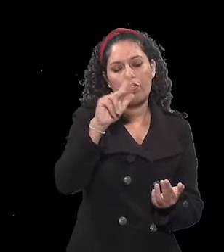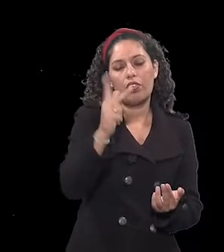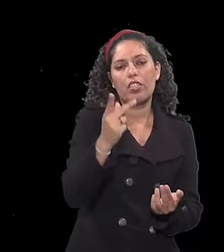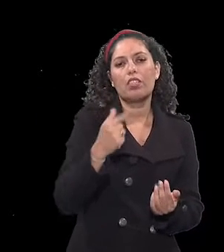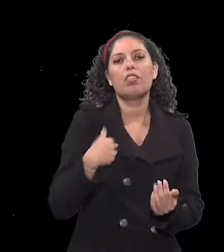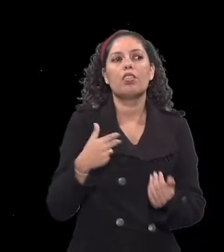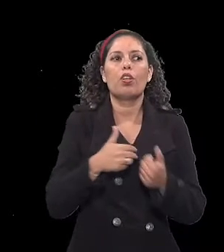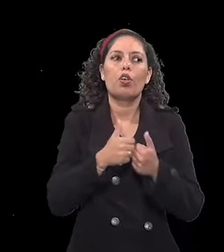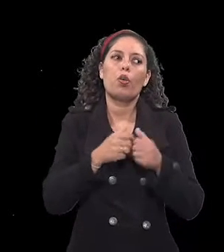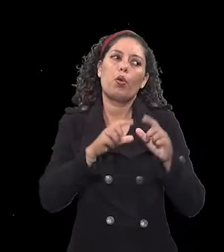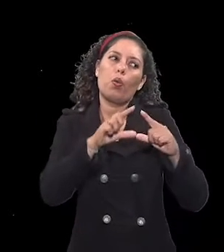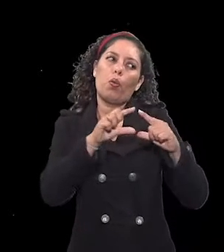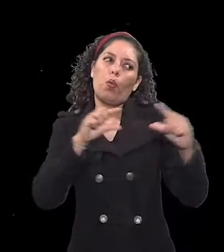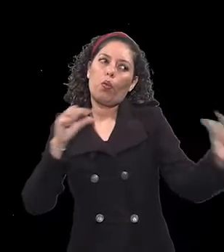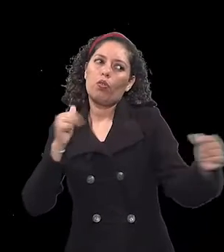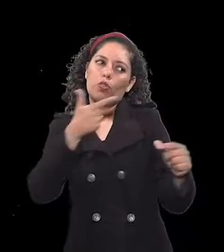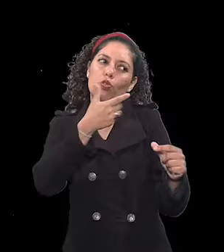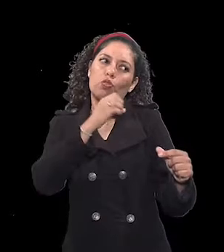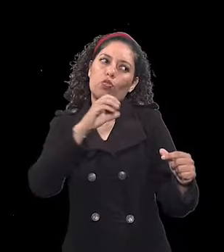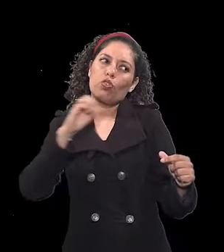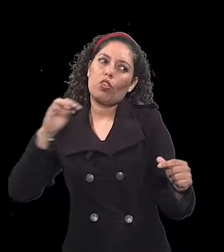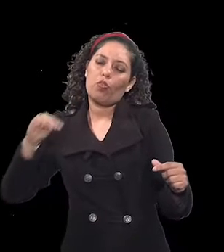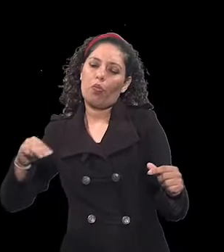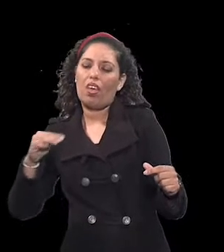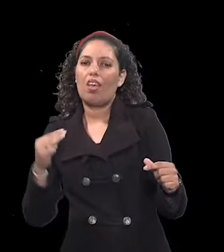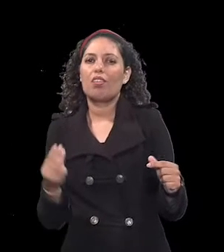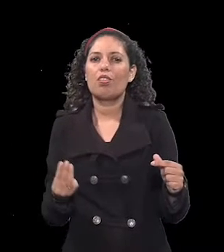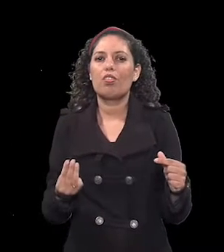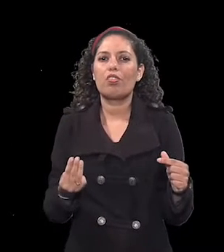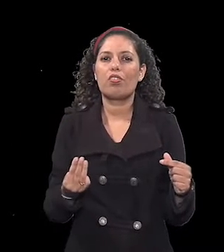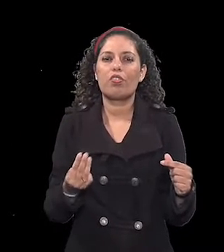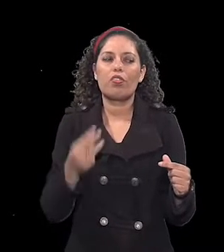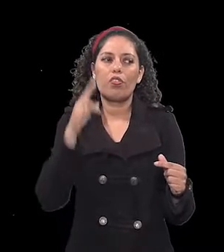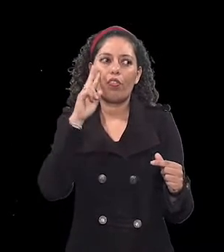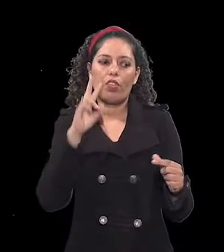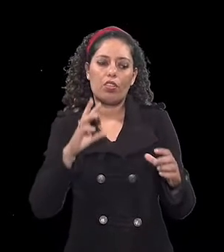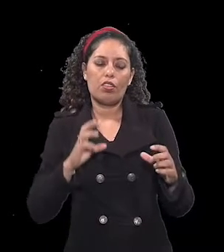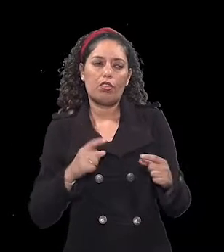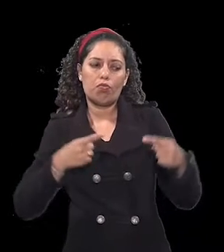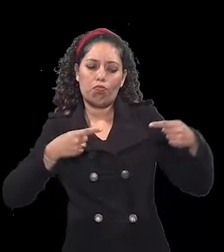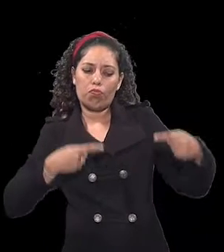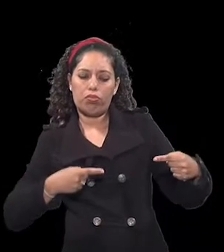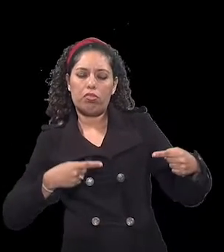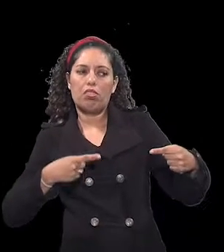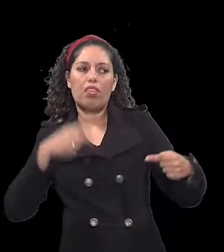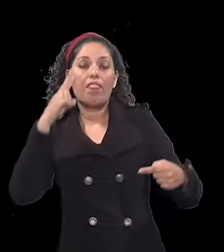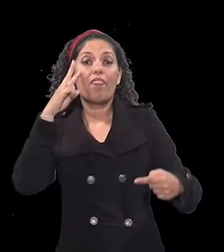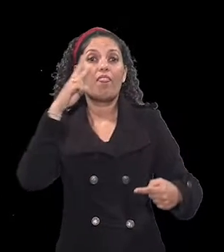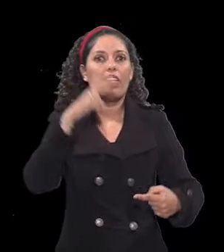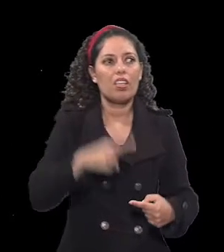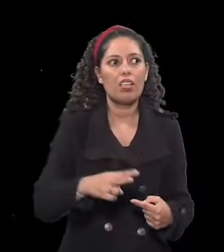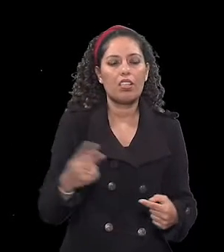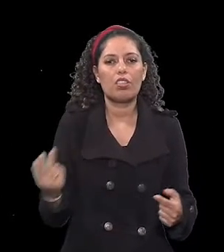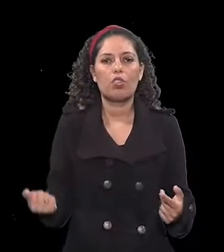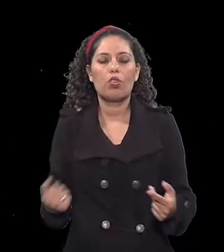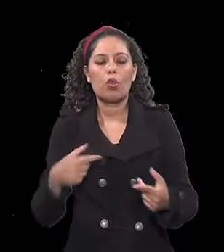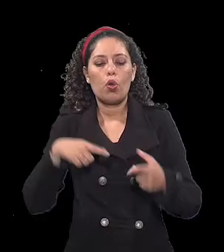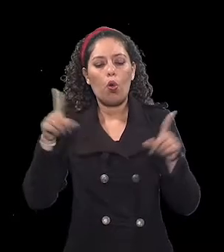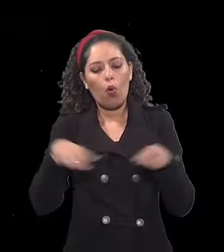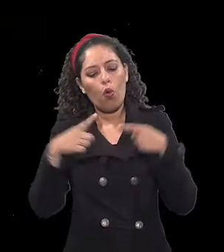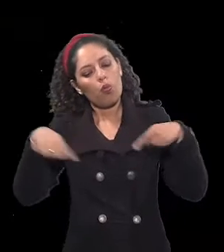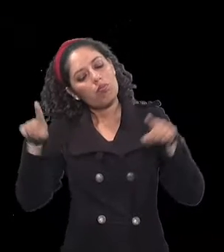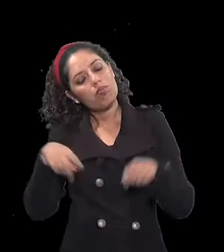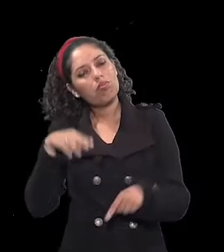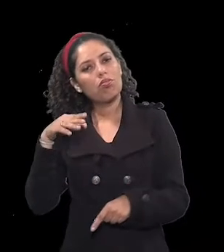E aí eu ficava a 200, 300 metros, né, na proximidade do baile, nos conflitos, né, que aquele baile trazia antigamente,